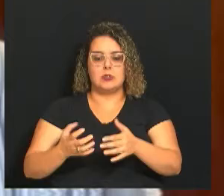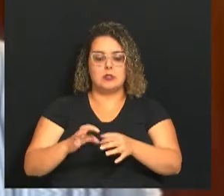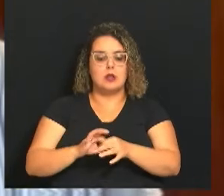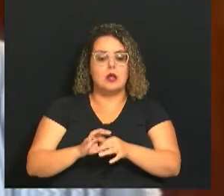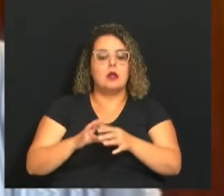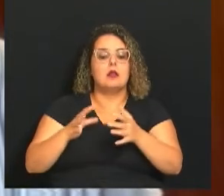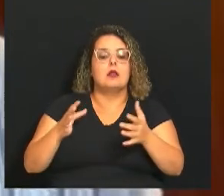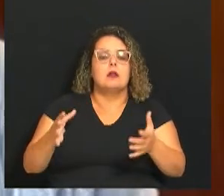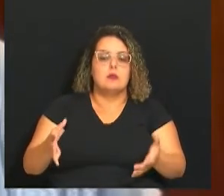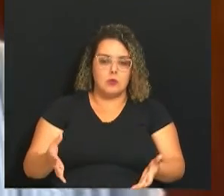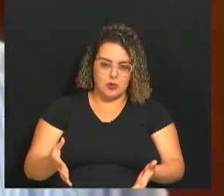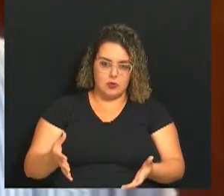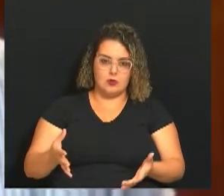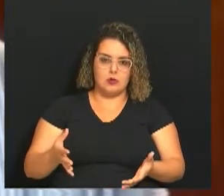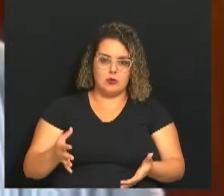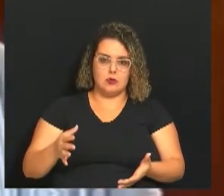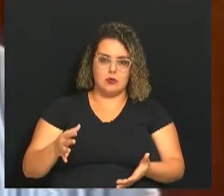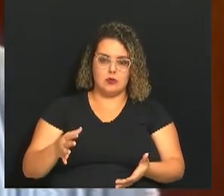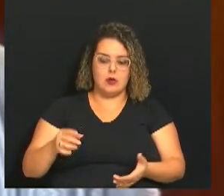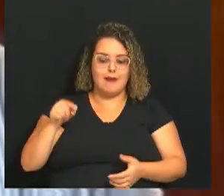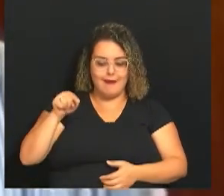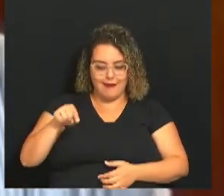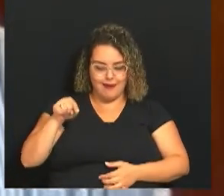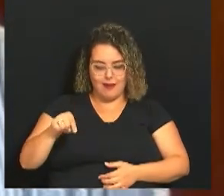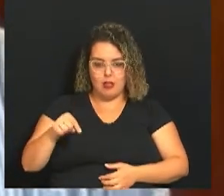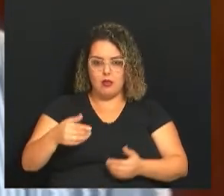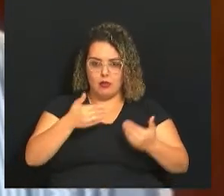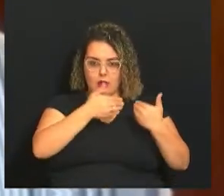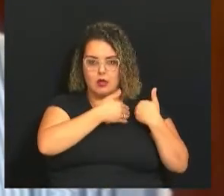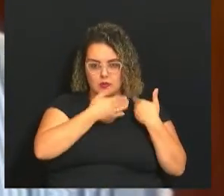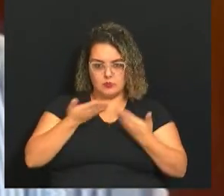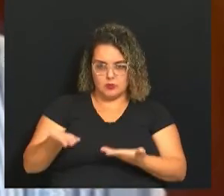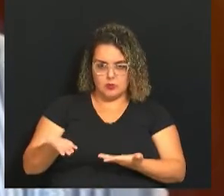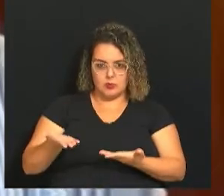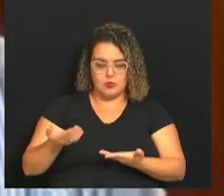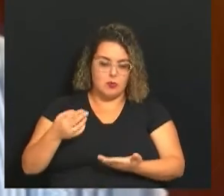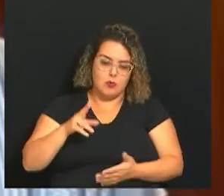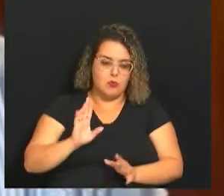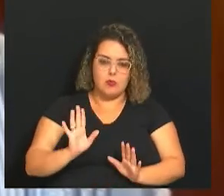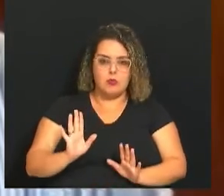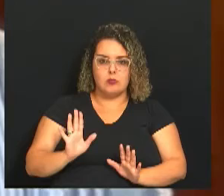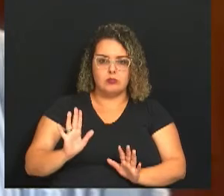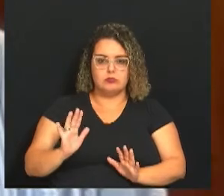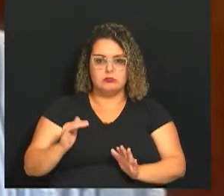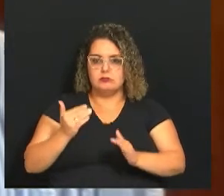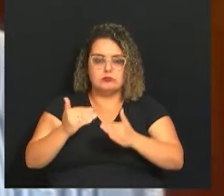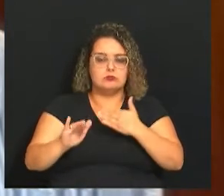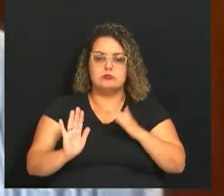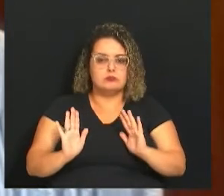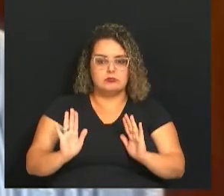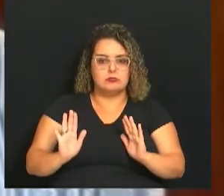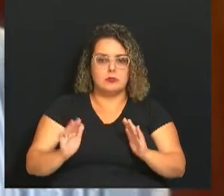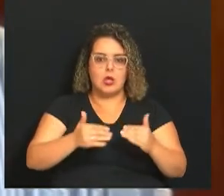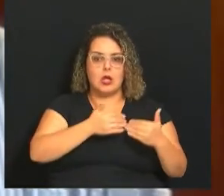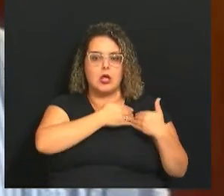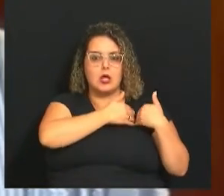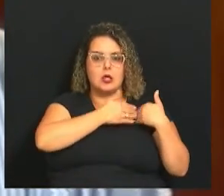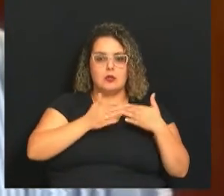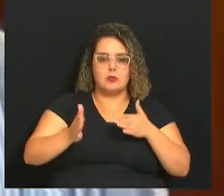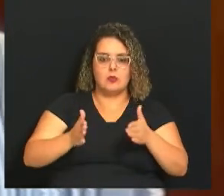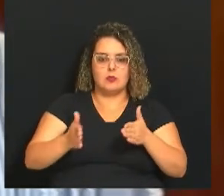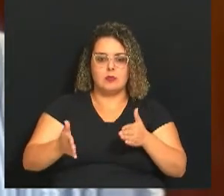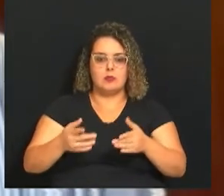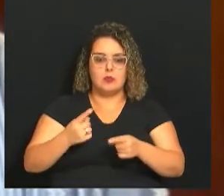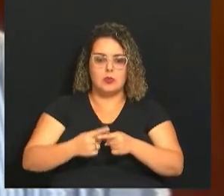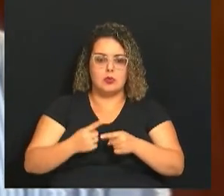é responsável nesse caso? Ou não tem responsabilidade nenhuma, até por se tratar